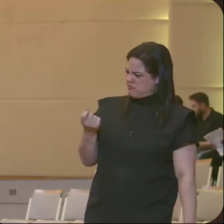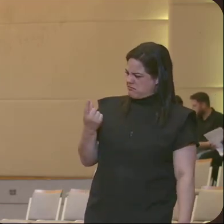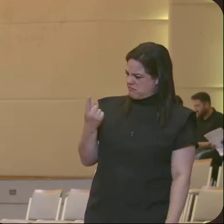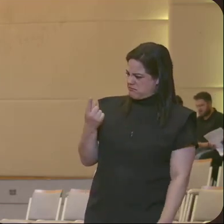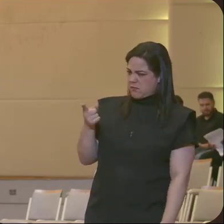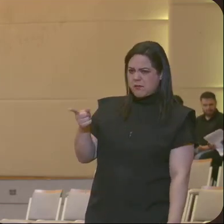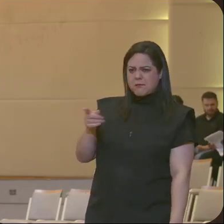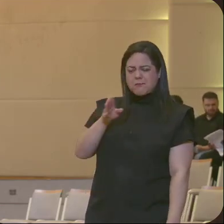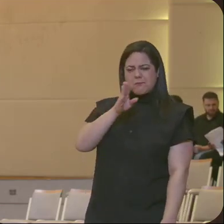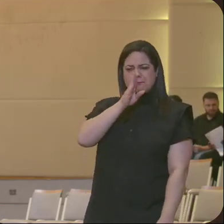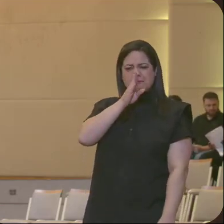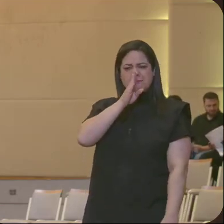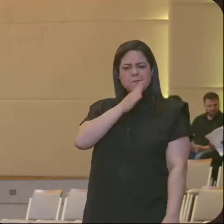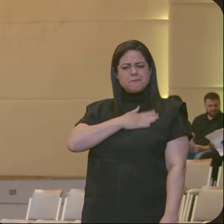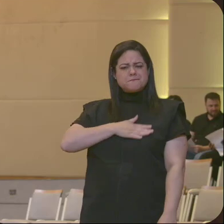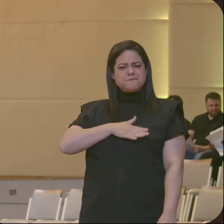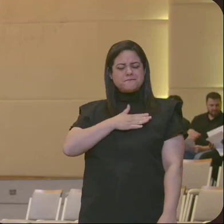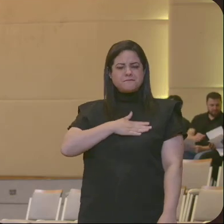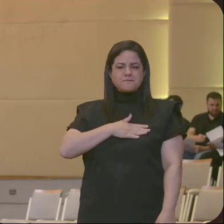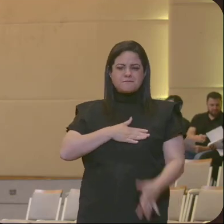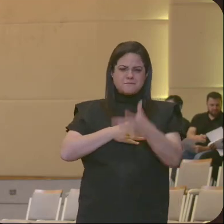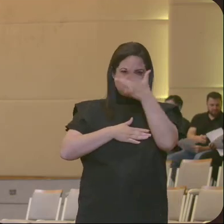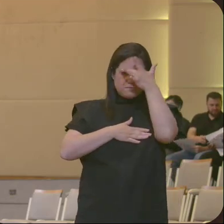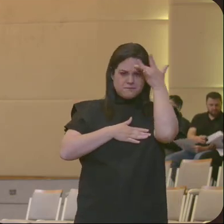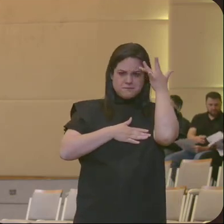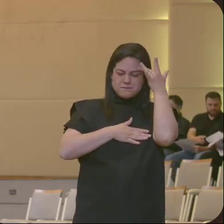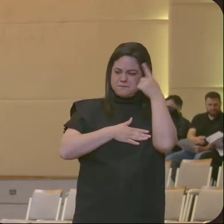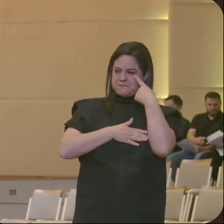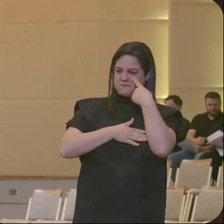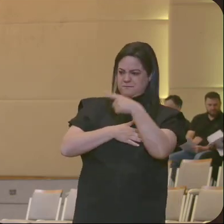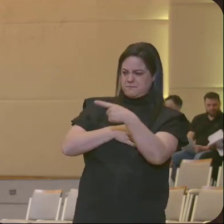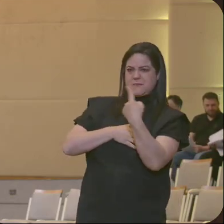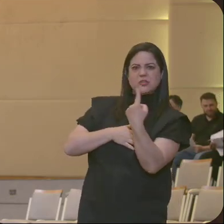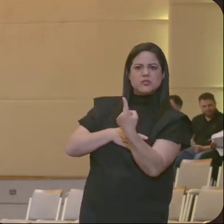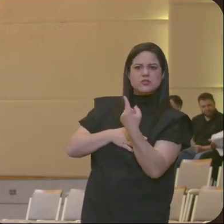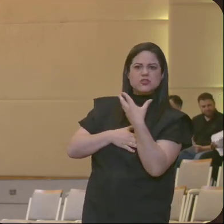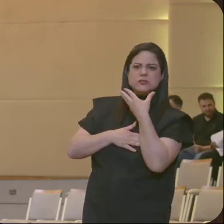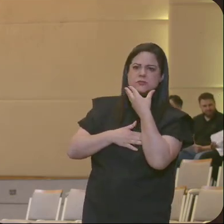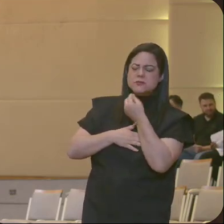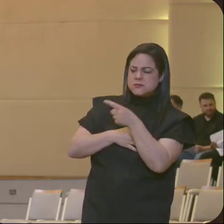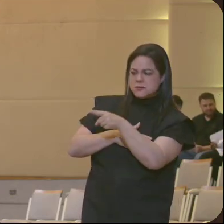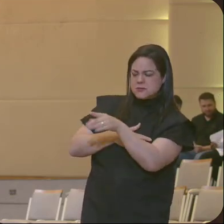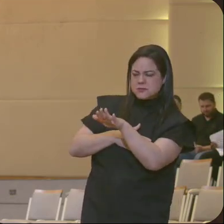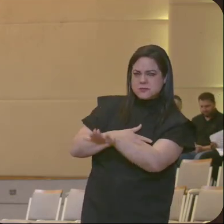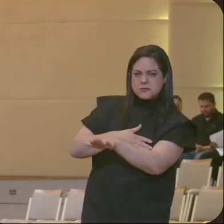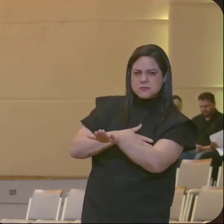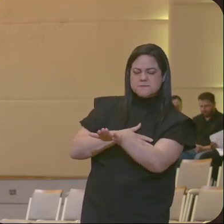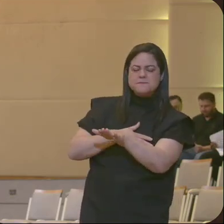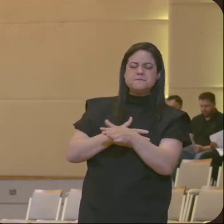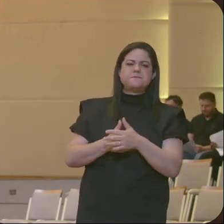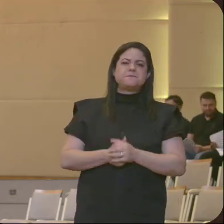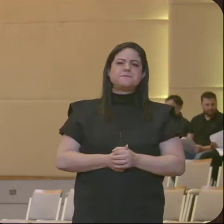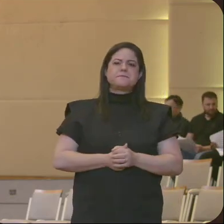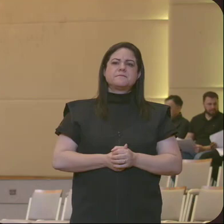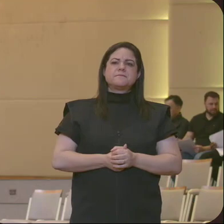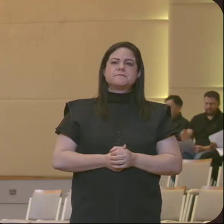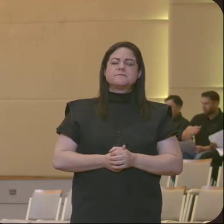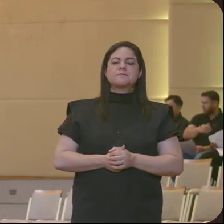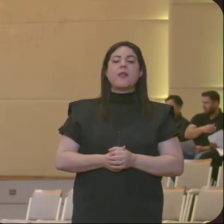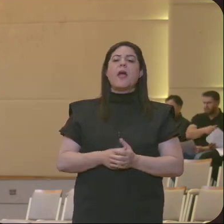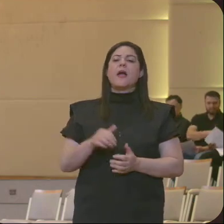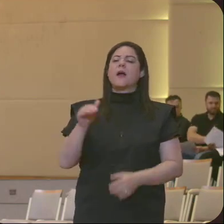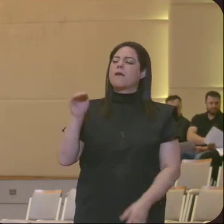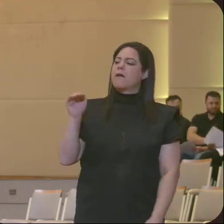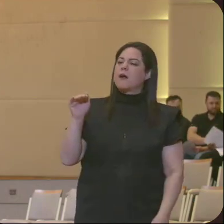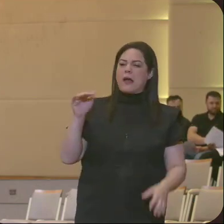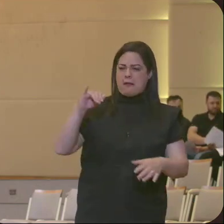imensa no coração dele. E as pessoas olham para tudo aquilo, menino sozinho, entrou no voo sozinho. E chegam para ele